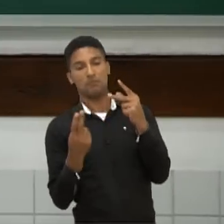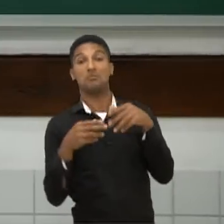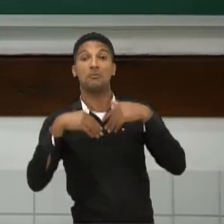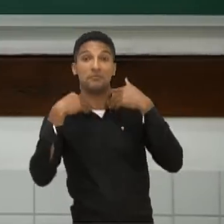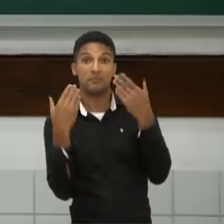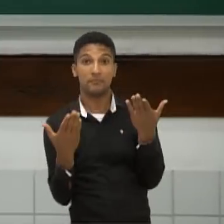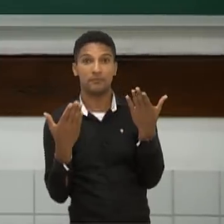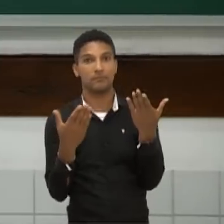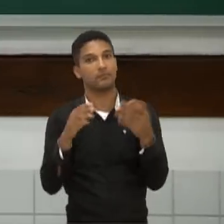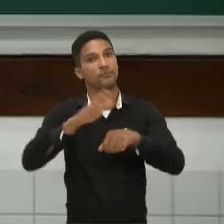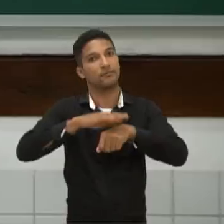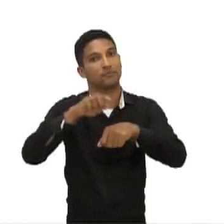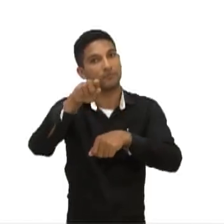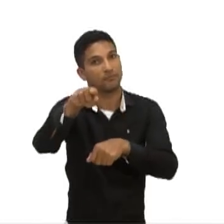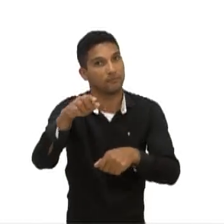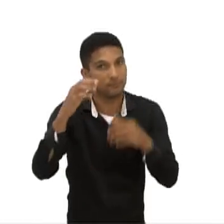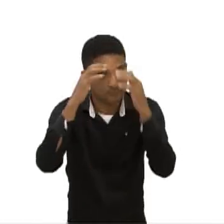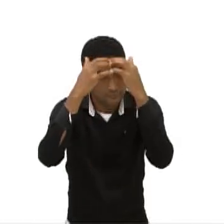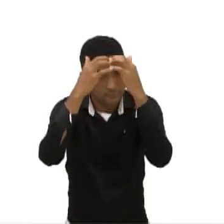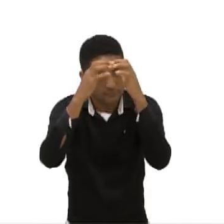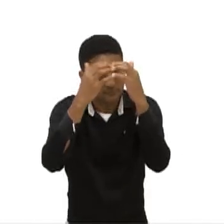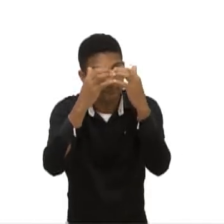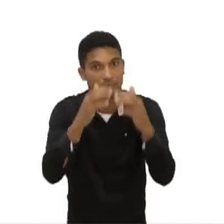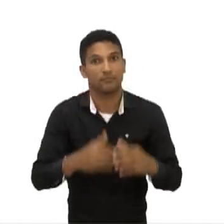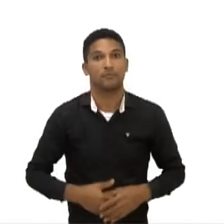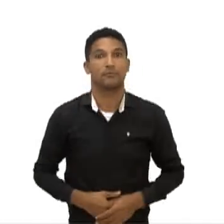Então, tempinho para vocês.